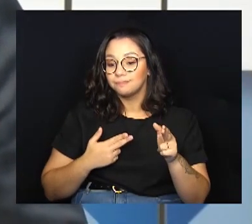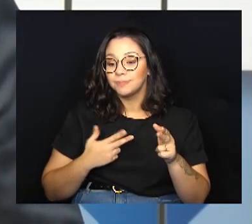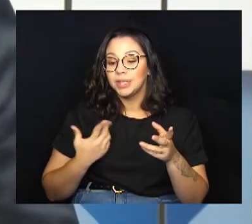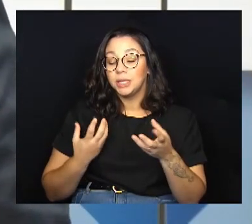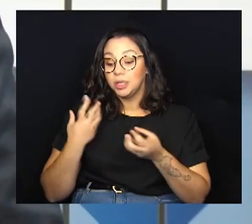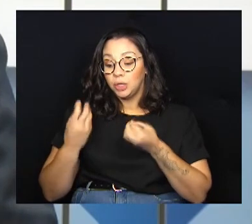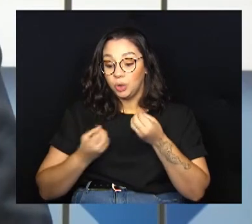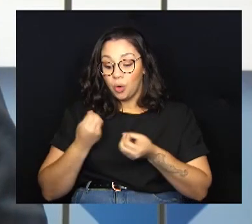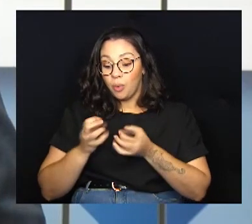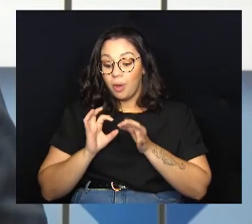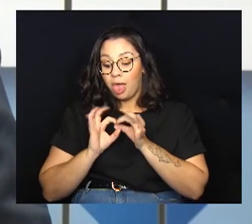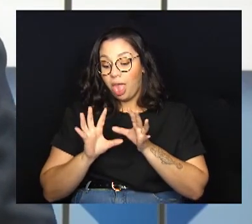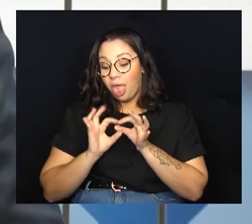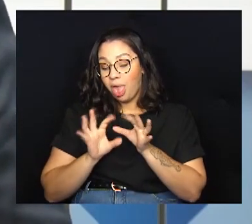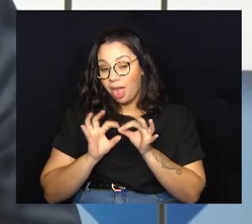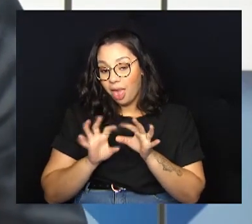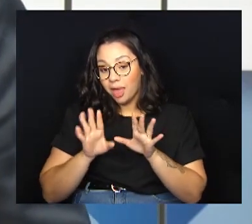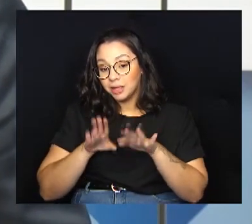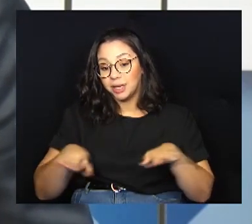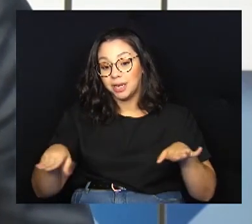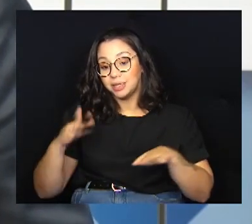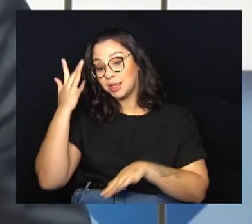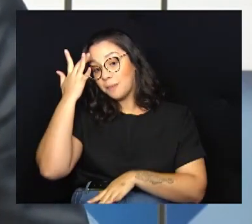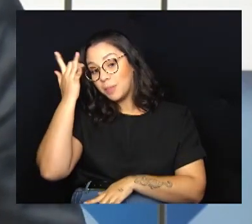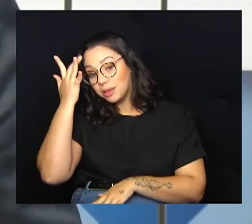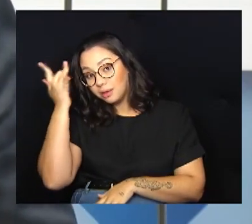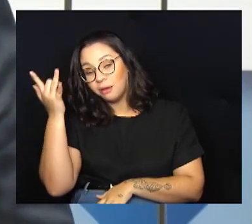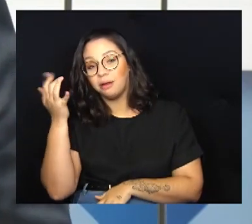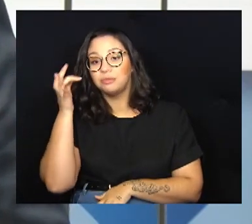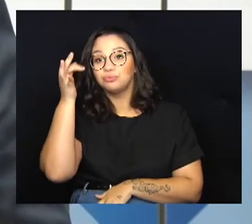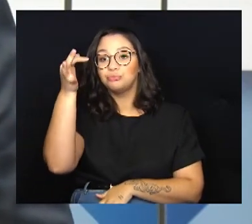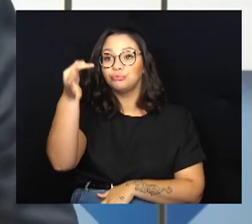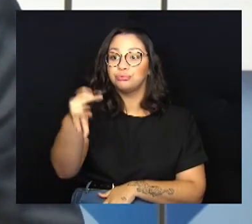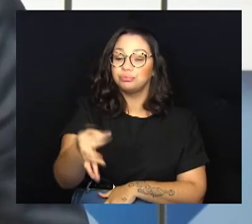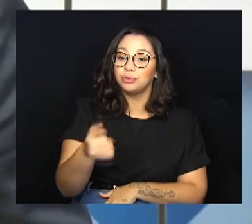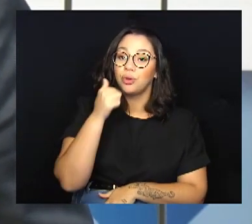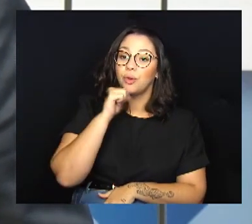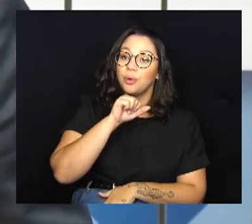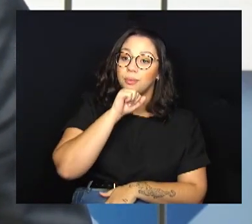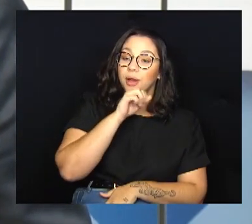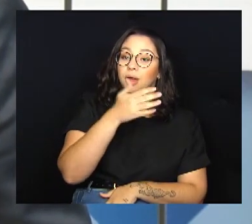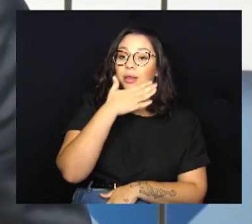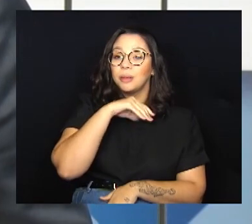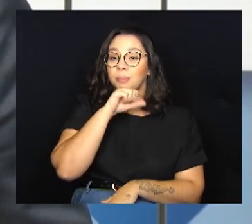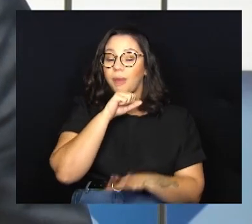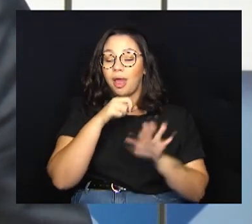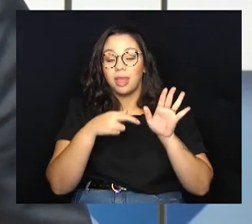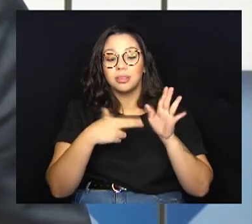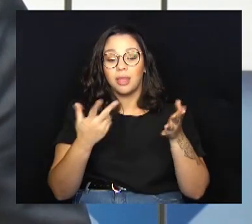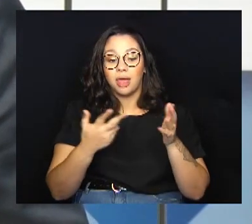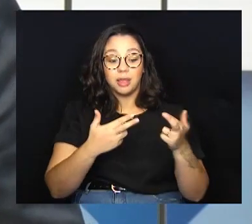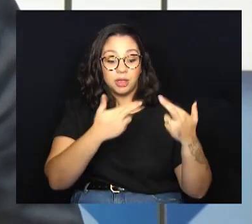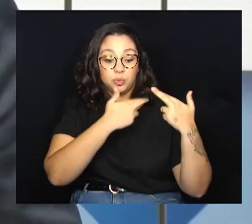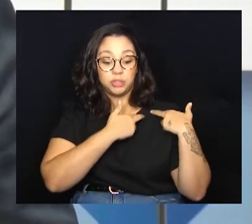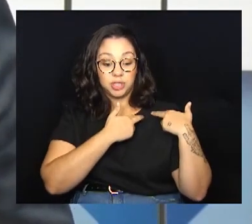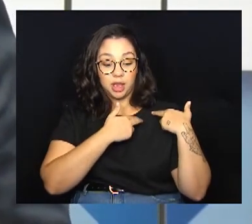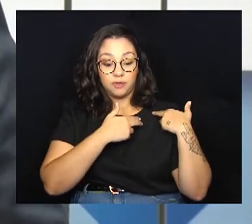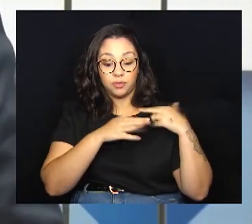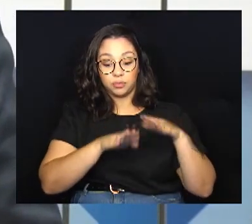é essa adulto que já está em situação lamentável. A gente Sim. sabe que quanto mais precoce o